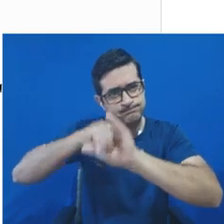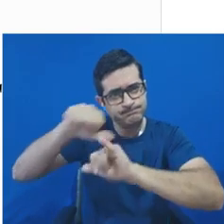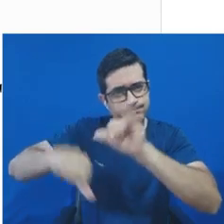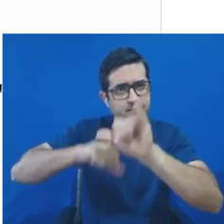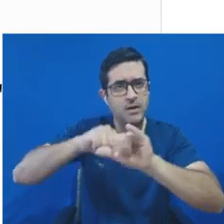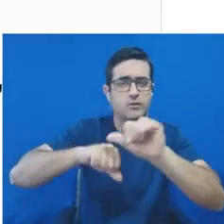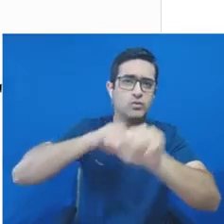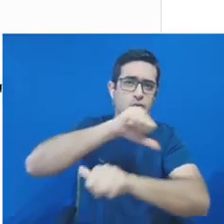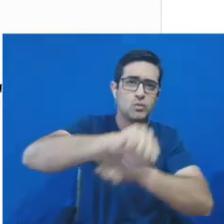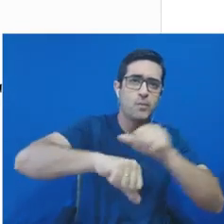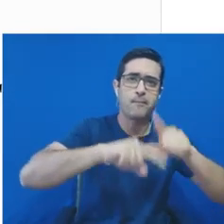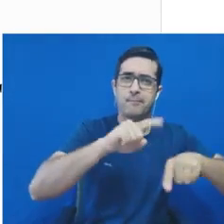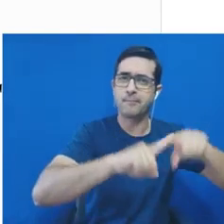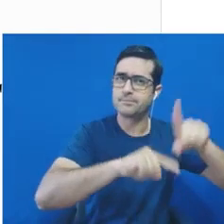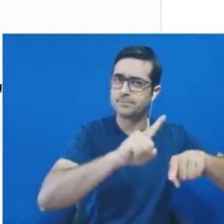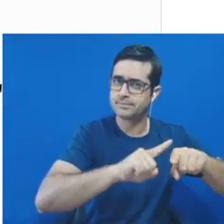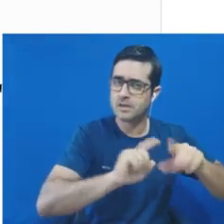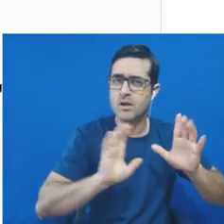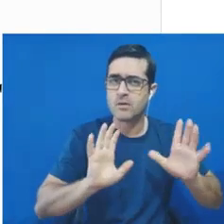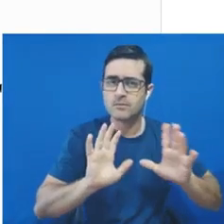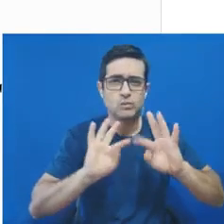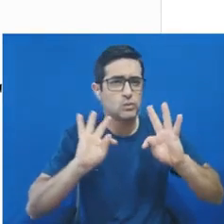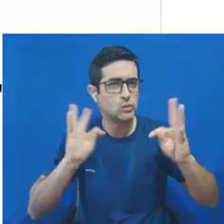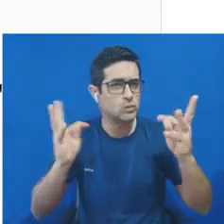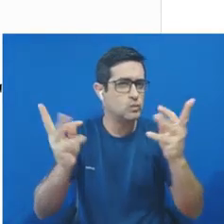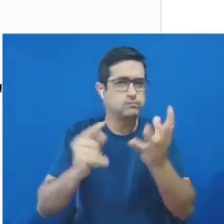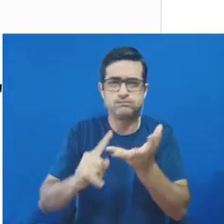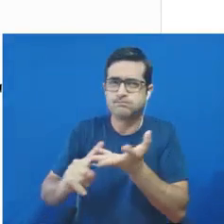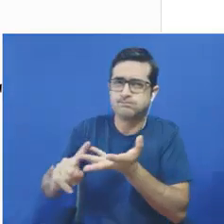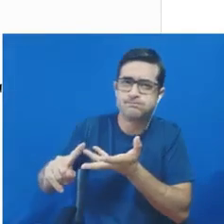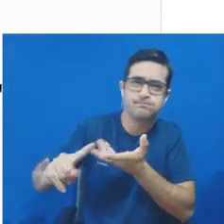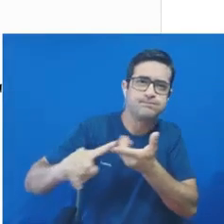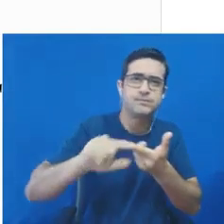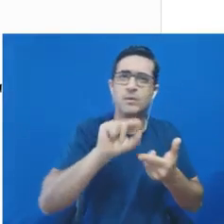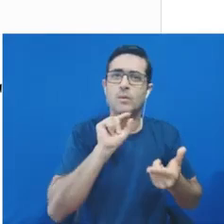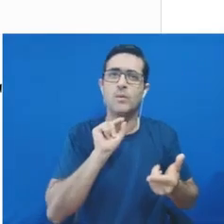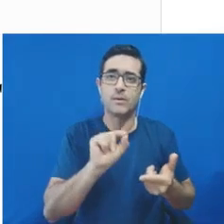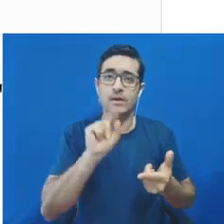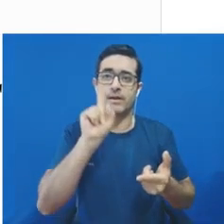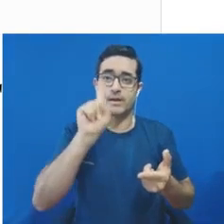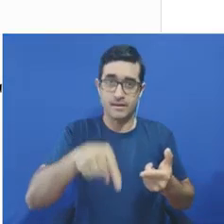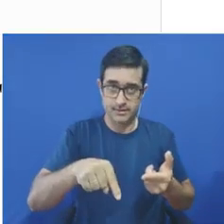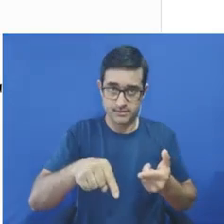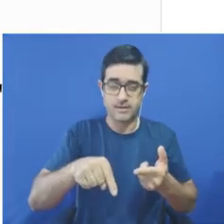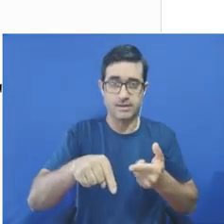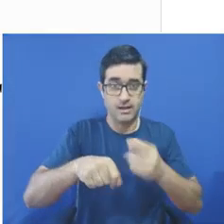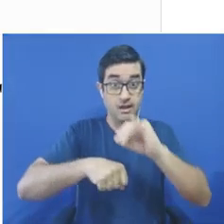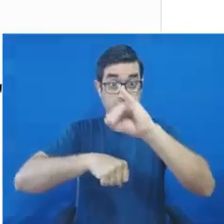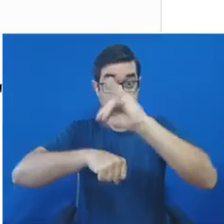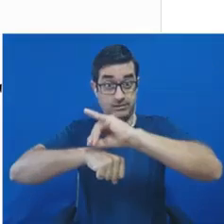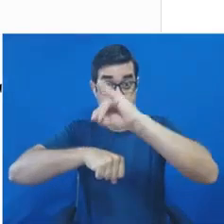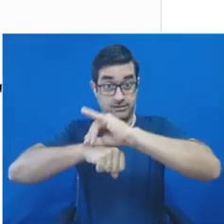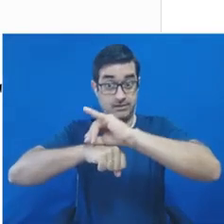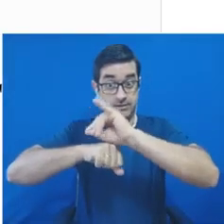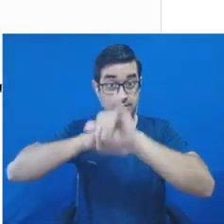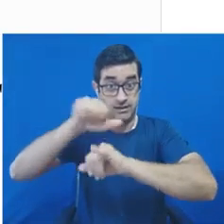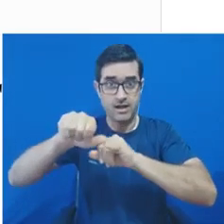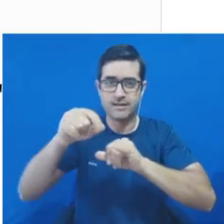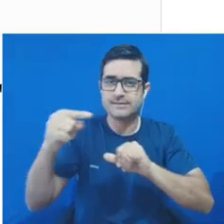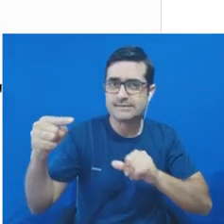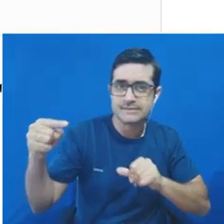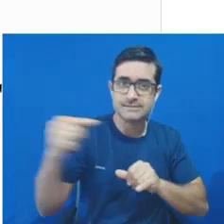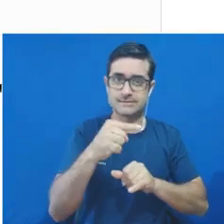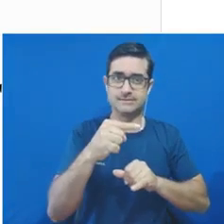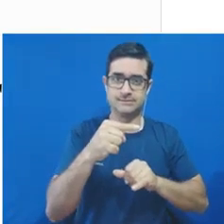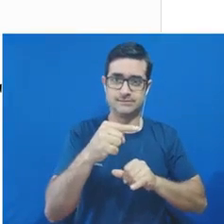vai ter todas as espécies envolvidas, que são os reagentes, a